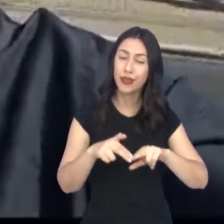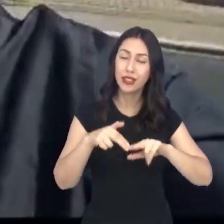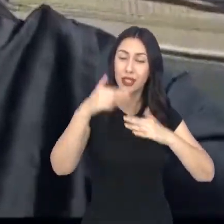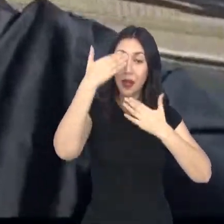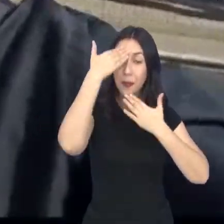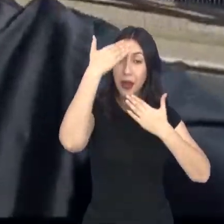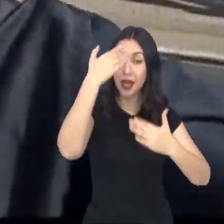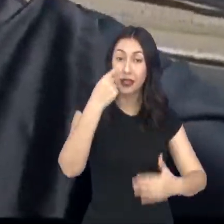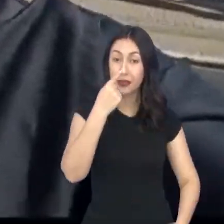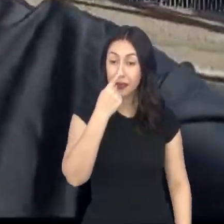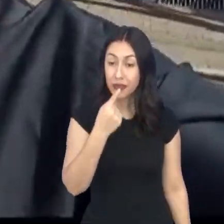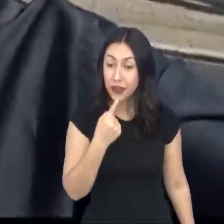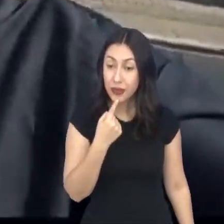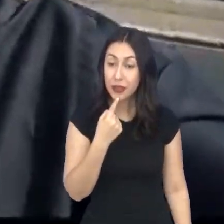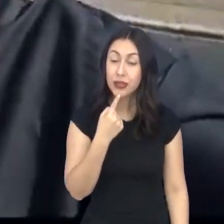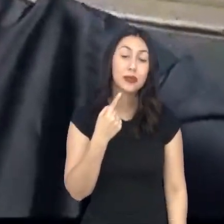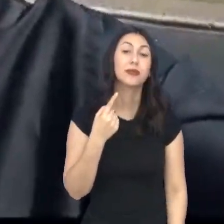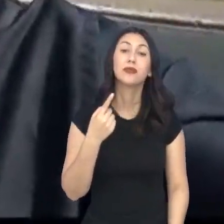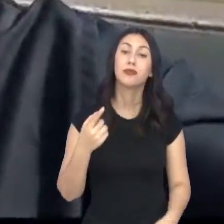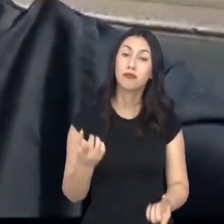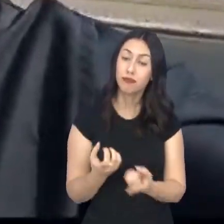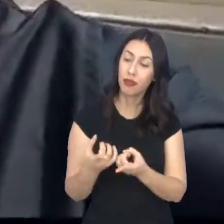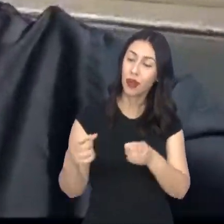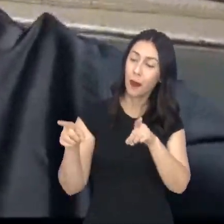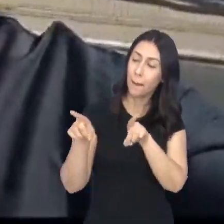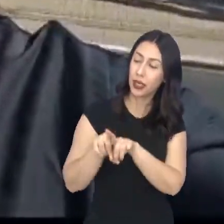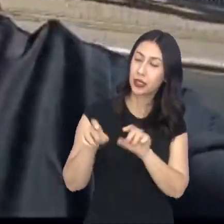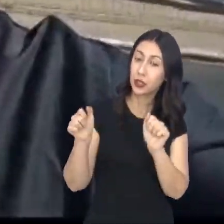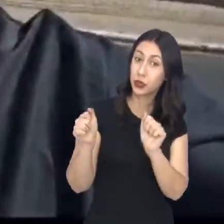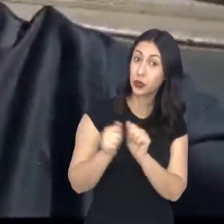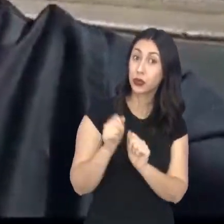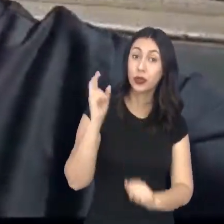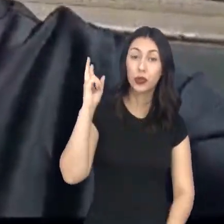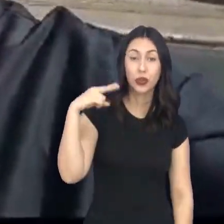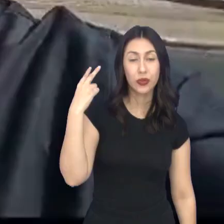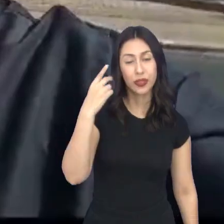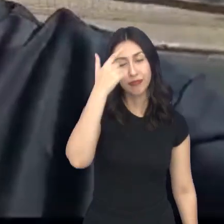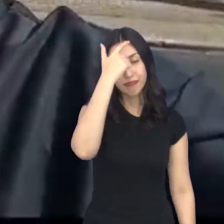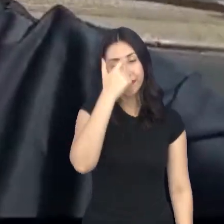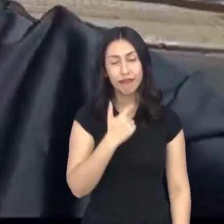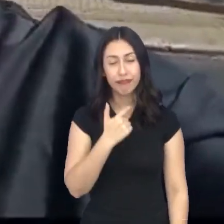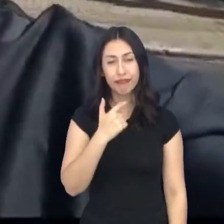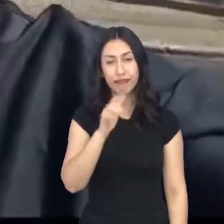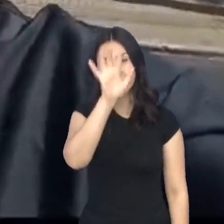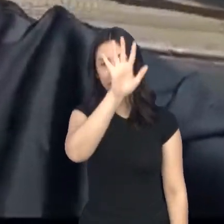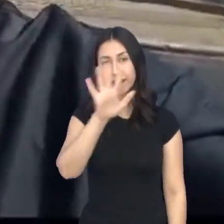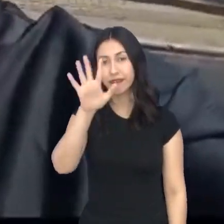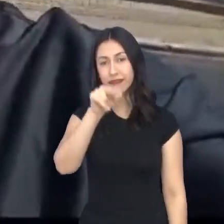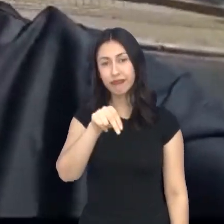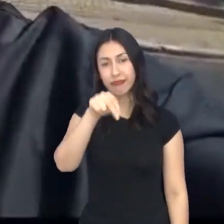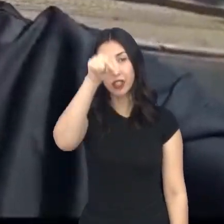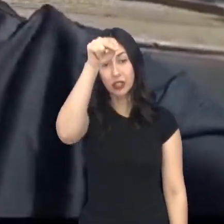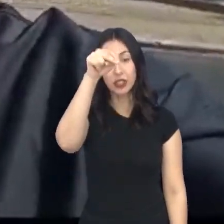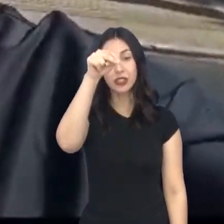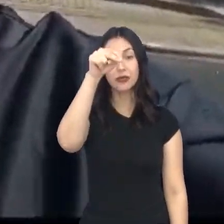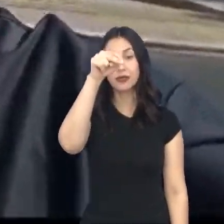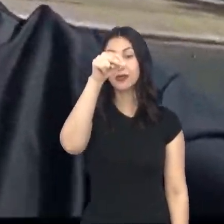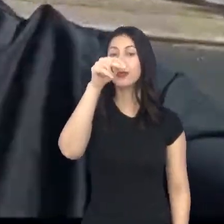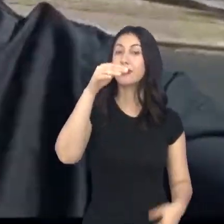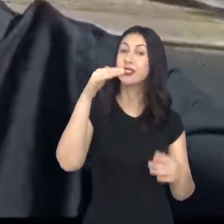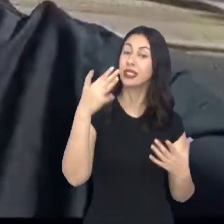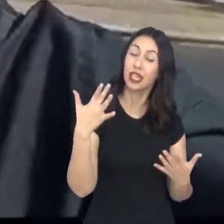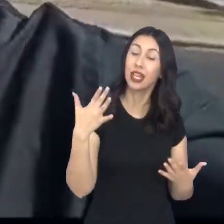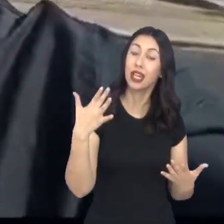prefeito Anderson Farias, que tem tido essa parceria aqui com o vereador Roberto Chagas na Zona Norte, fazendo com que a Zona Norte